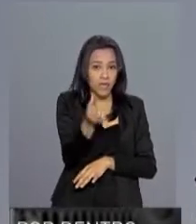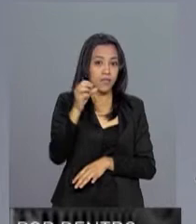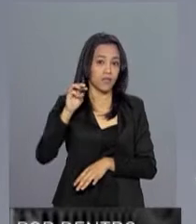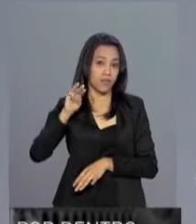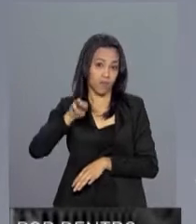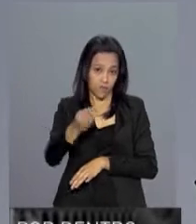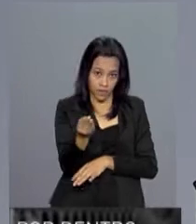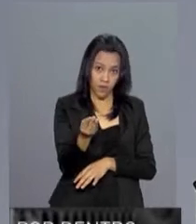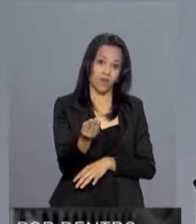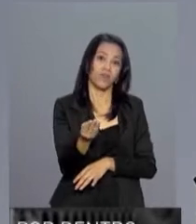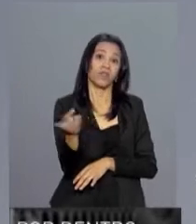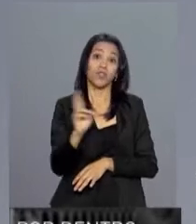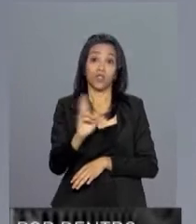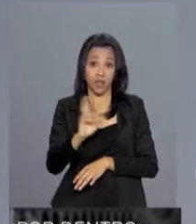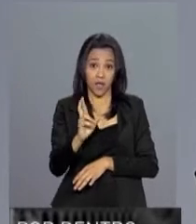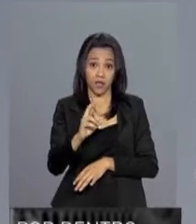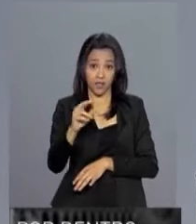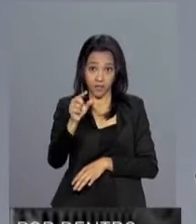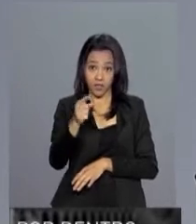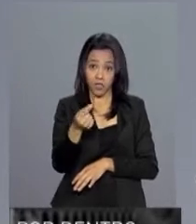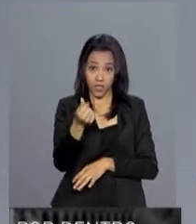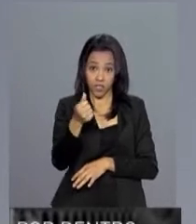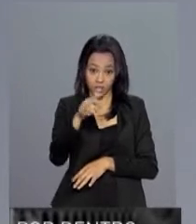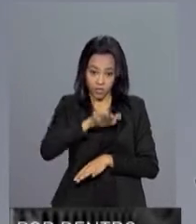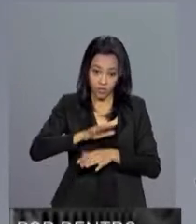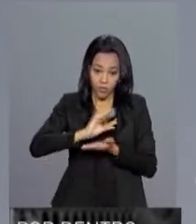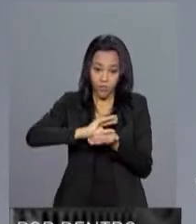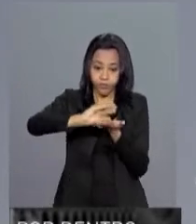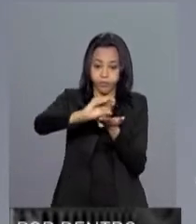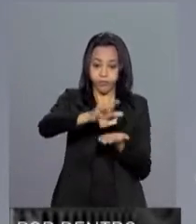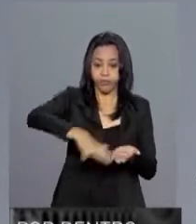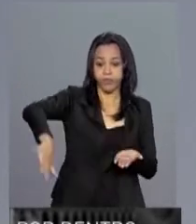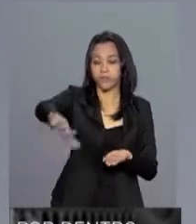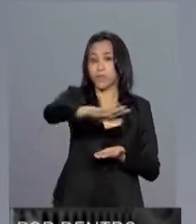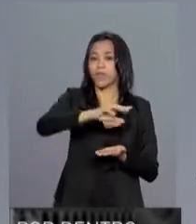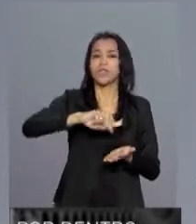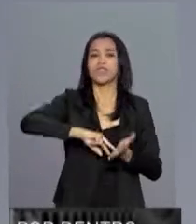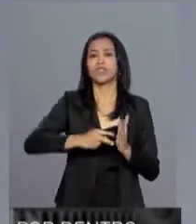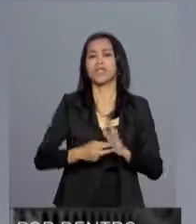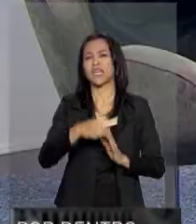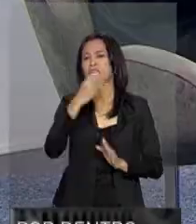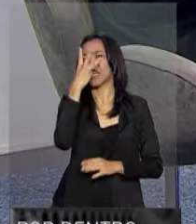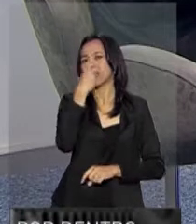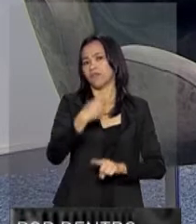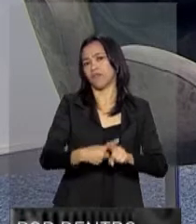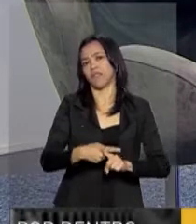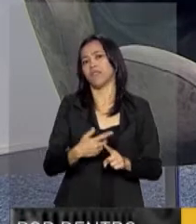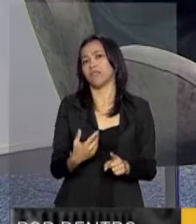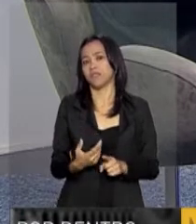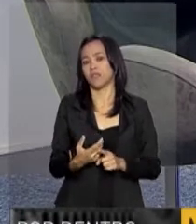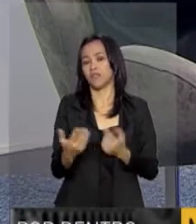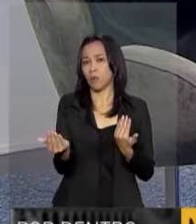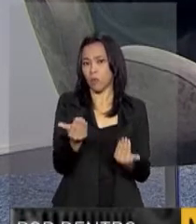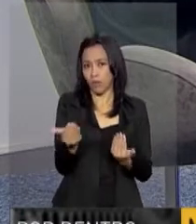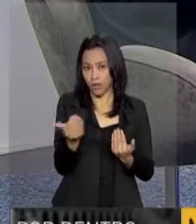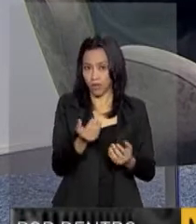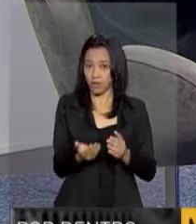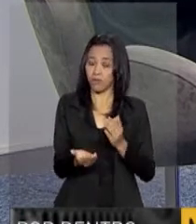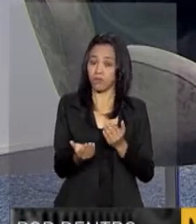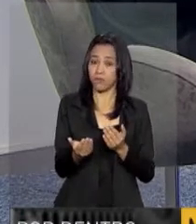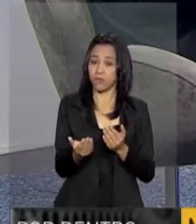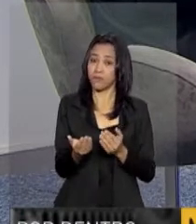de reais é cerca de três vezes o que foi efetivamente investido em